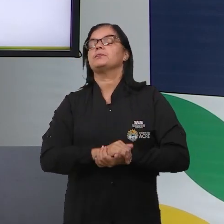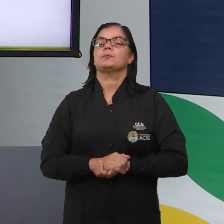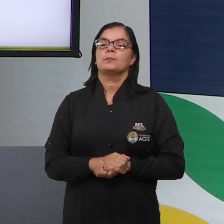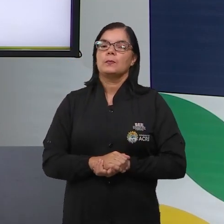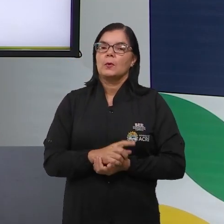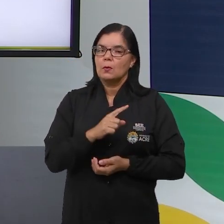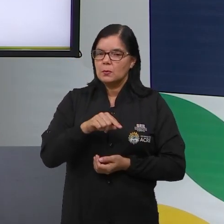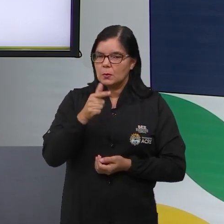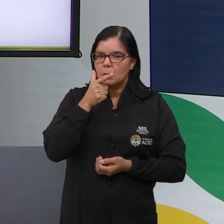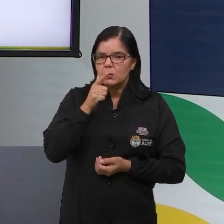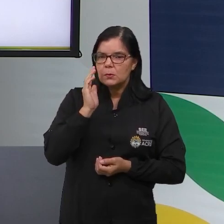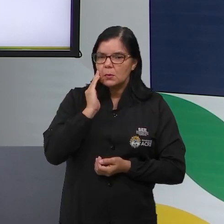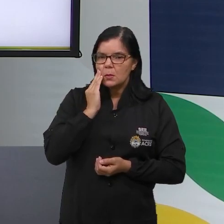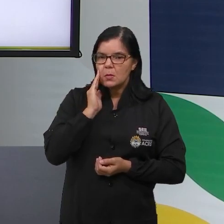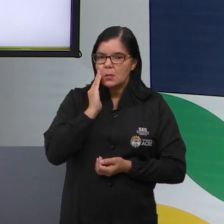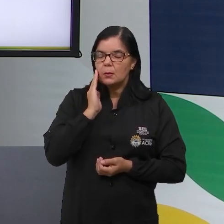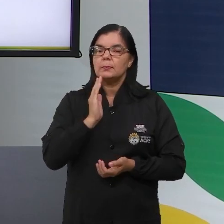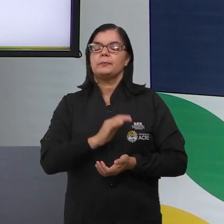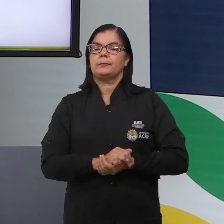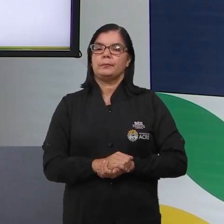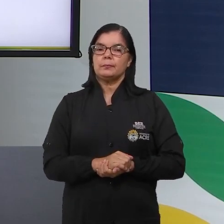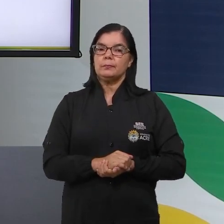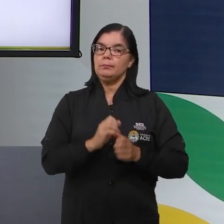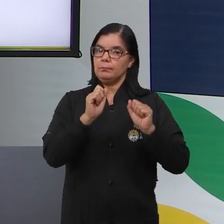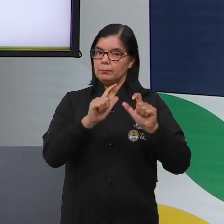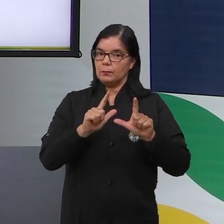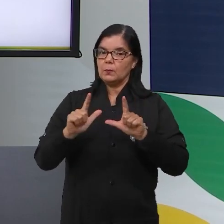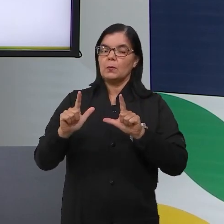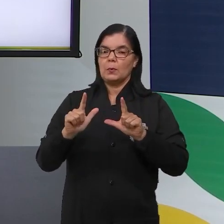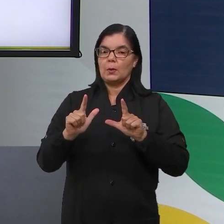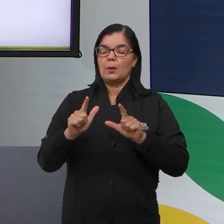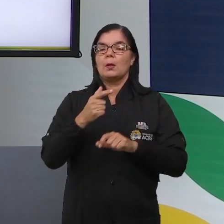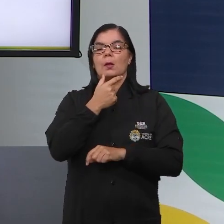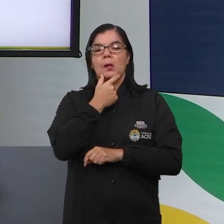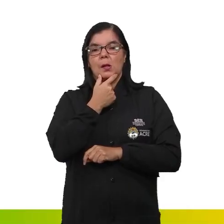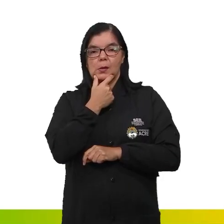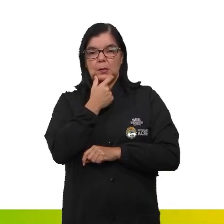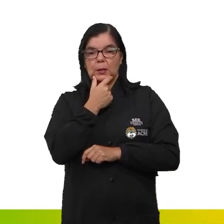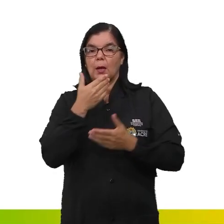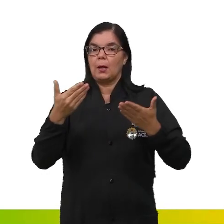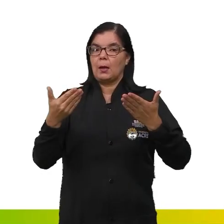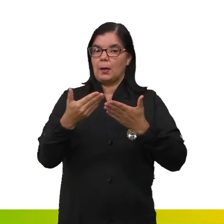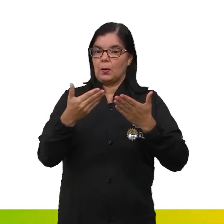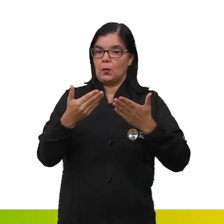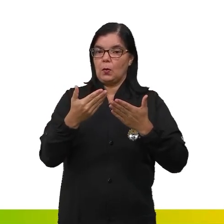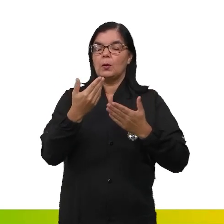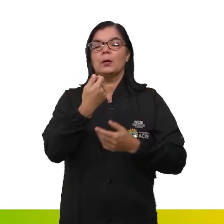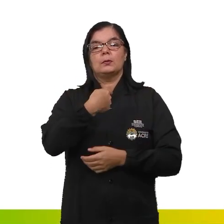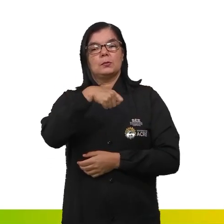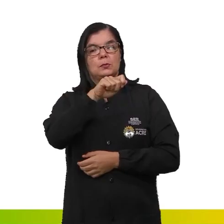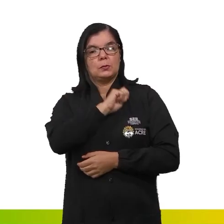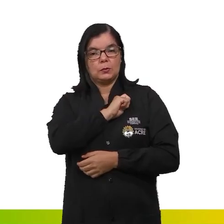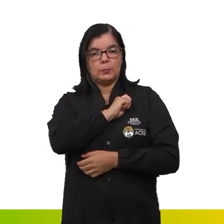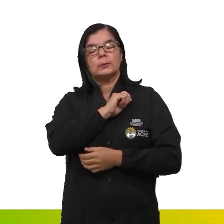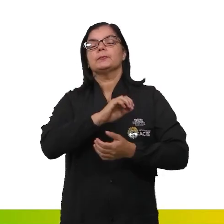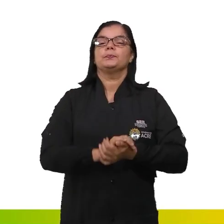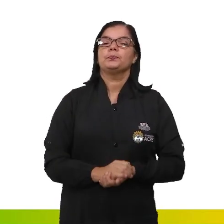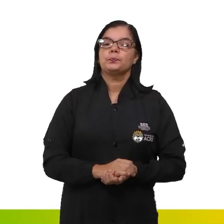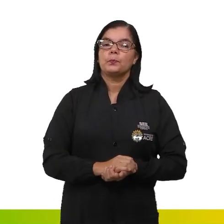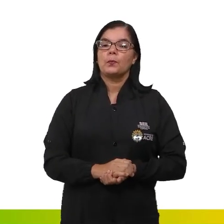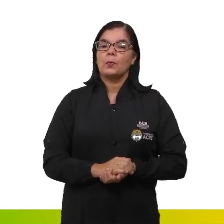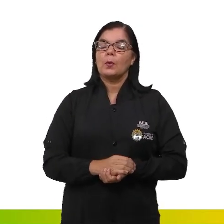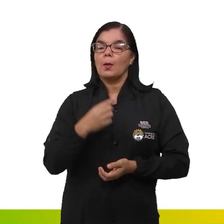Vocês estão conseguindo entender? Então vamos avançar, porque se a gente abordou agora a inglesa, vamos abordar a espanhola. Aqui, ó. A